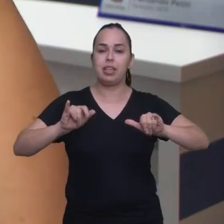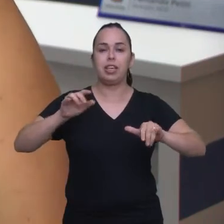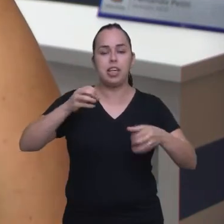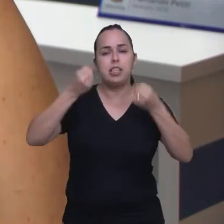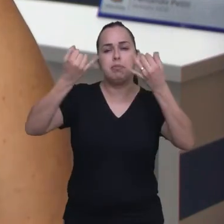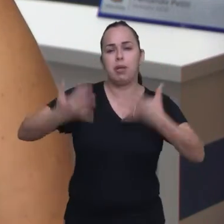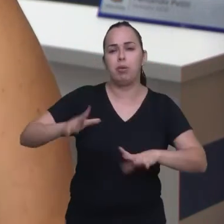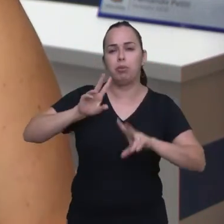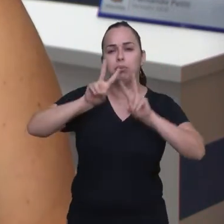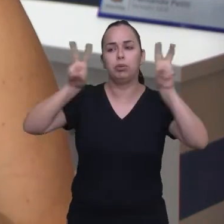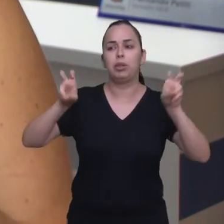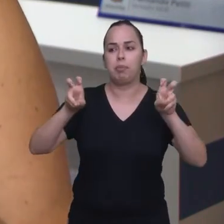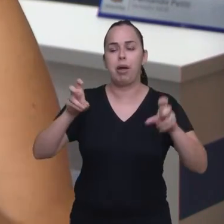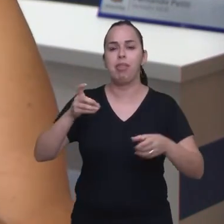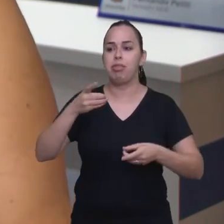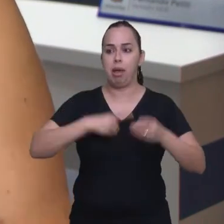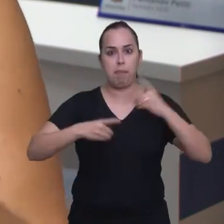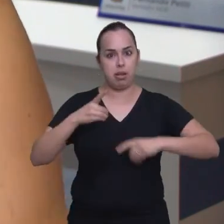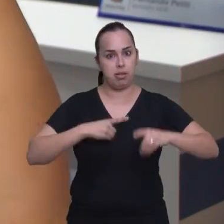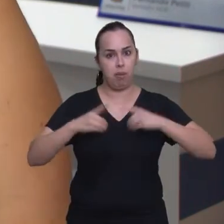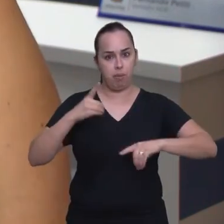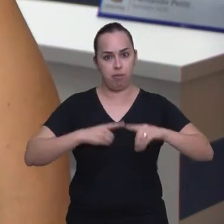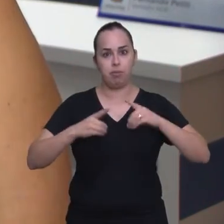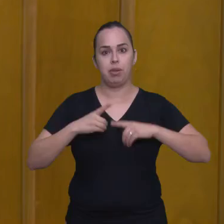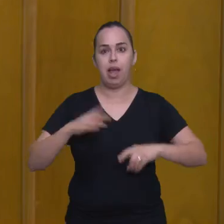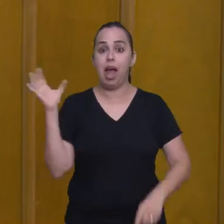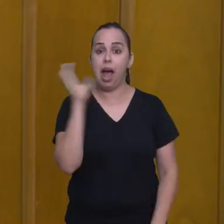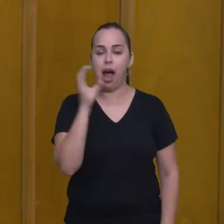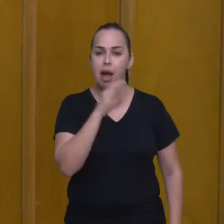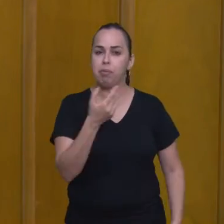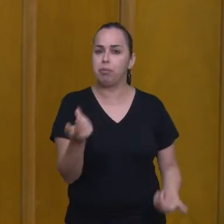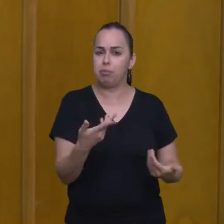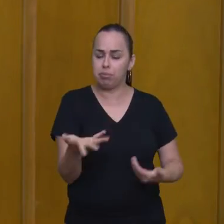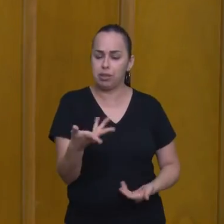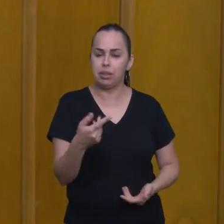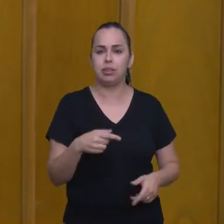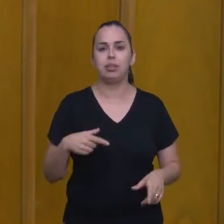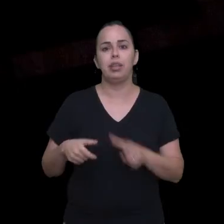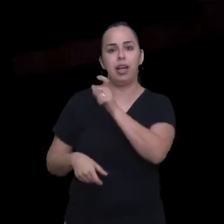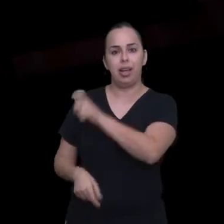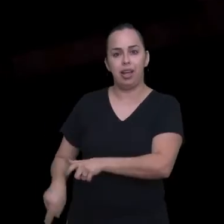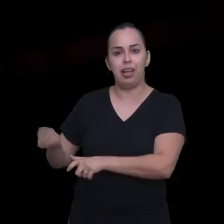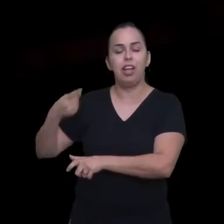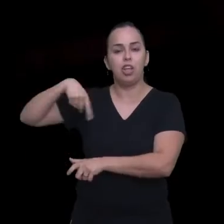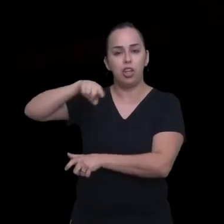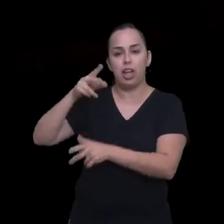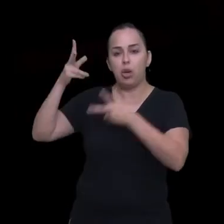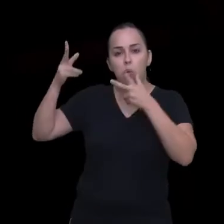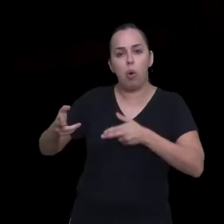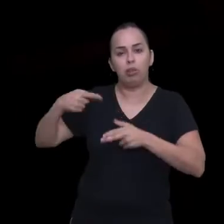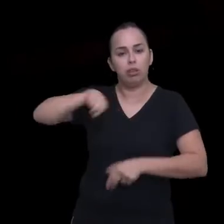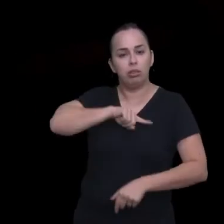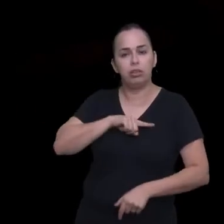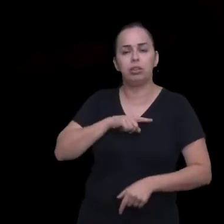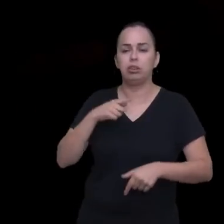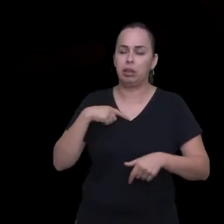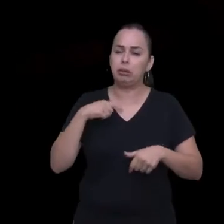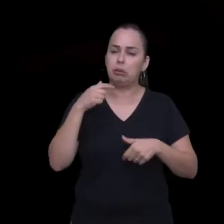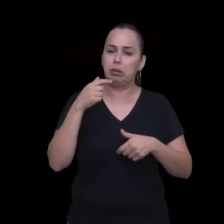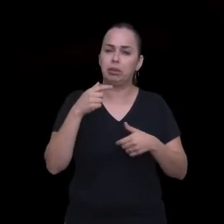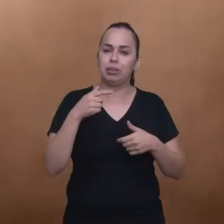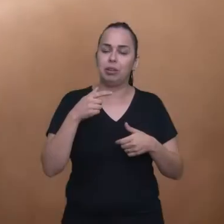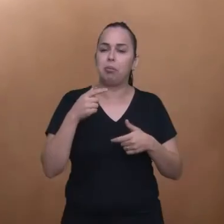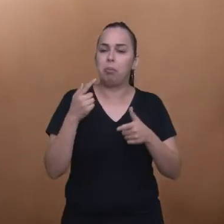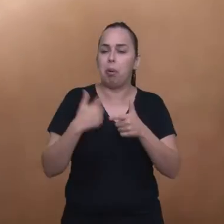fale de depressão, e é urgente. Assim como Wagner, todos nós estamos sujeitos a enfrentar um momento